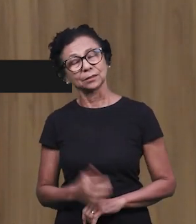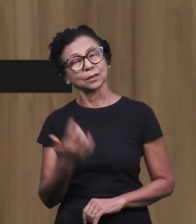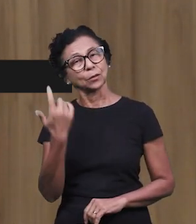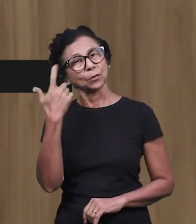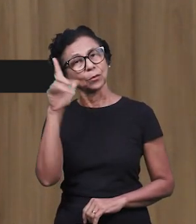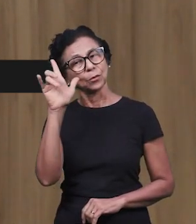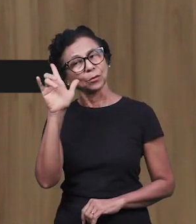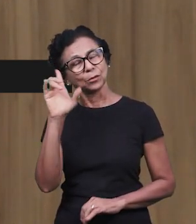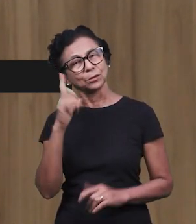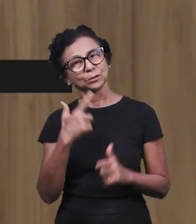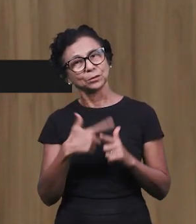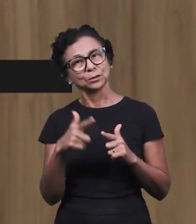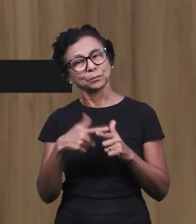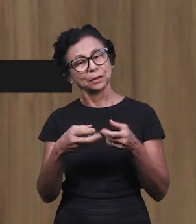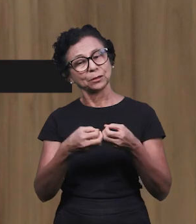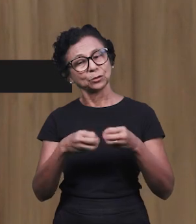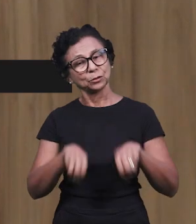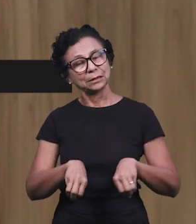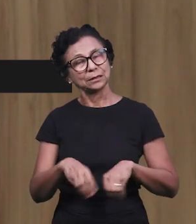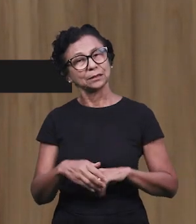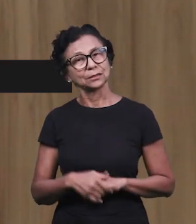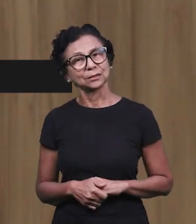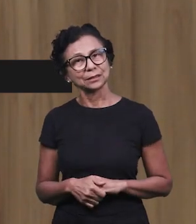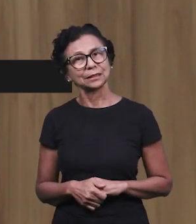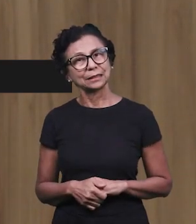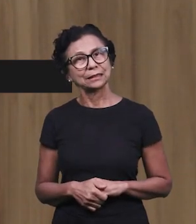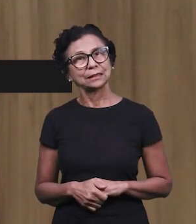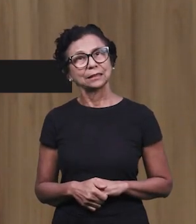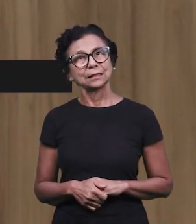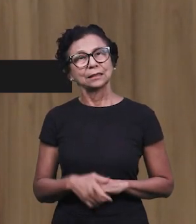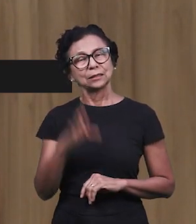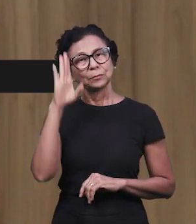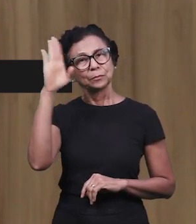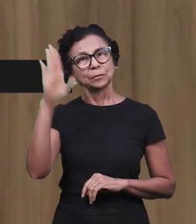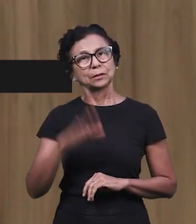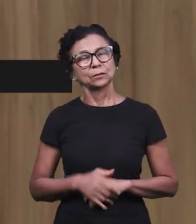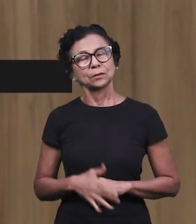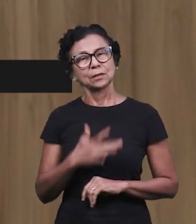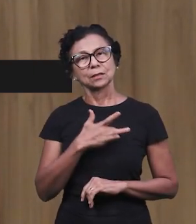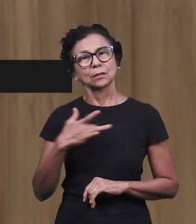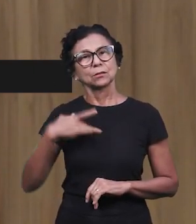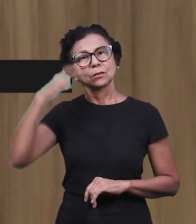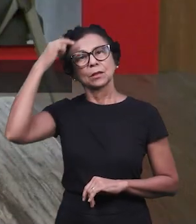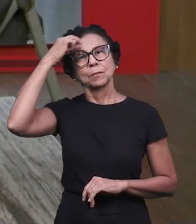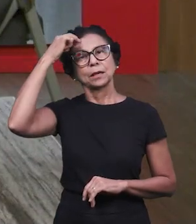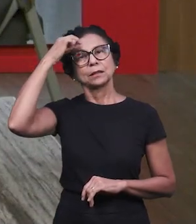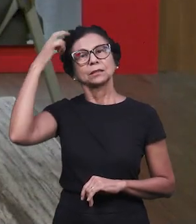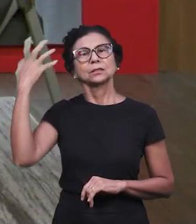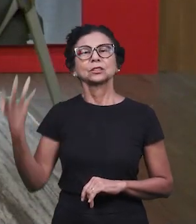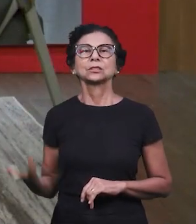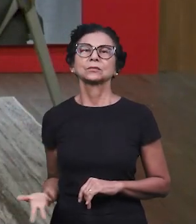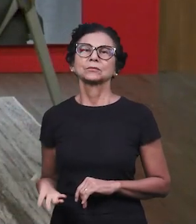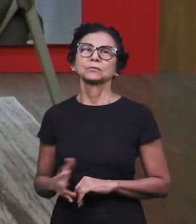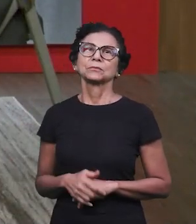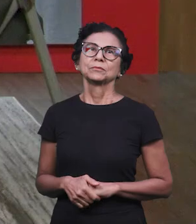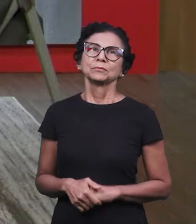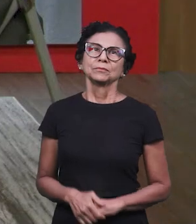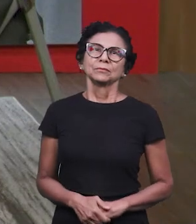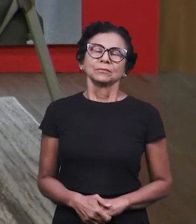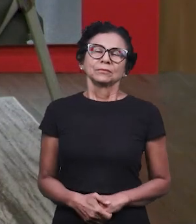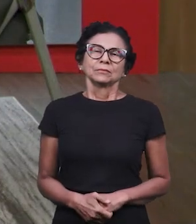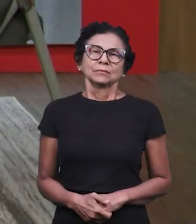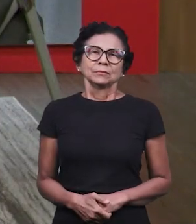ter uma condição de física melhor, mas principalmente a saúde mental. Porque saúde mental é tudo, né, doutora? Não existe saúde sem saúde